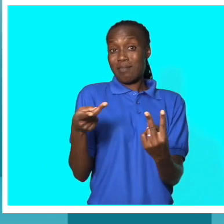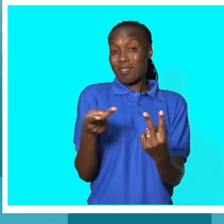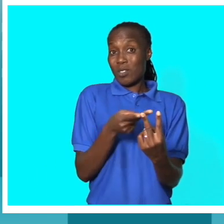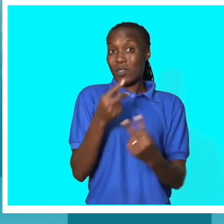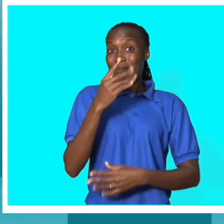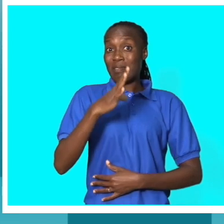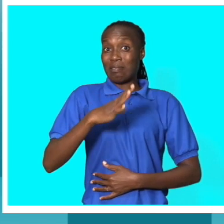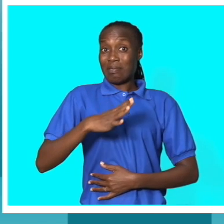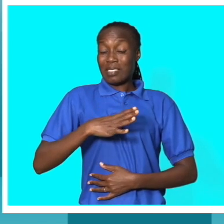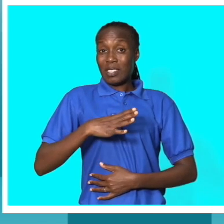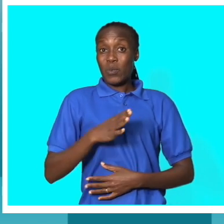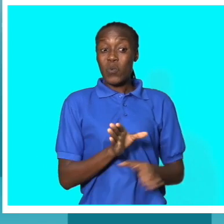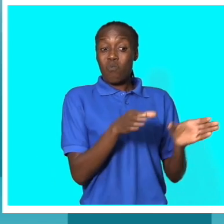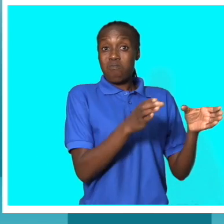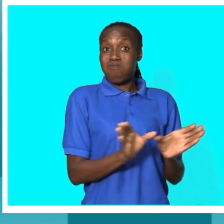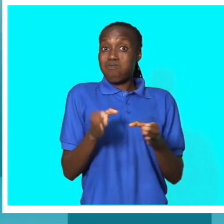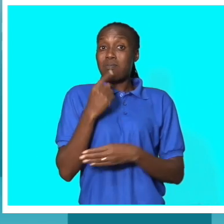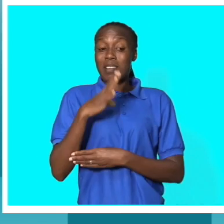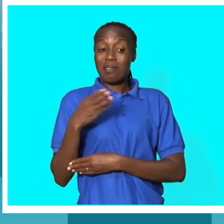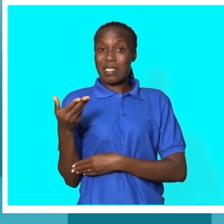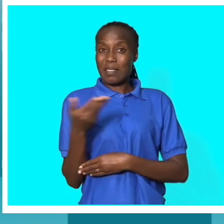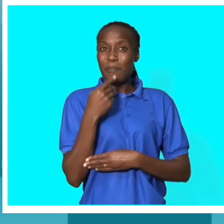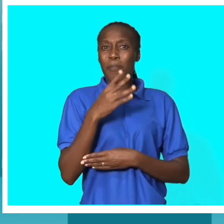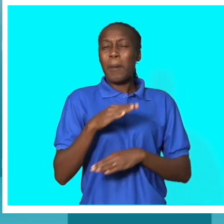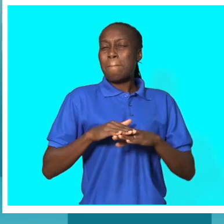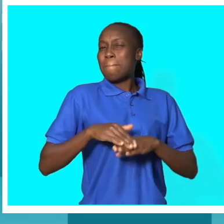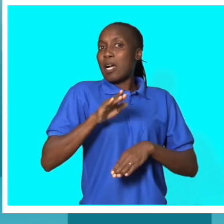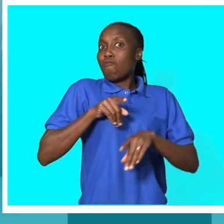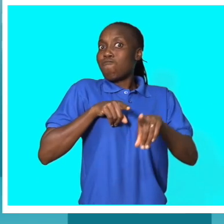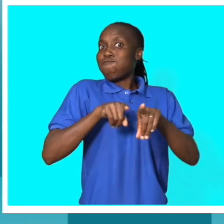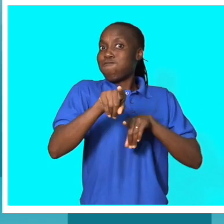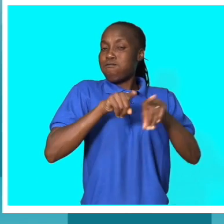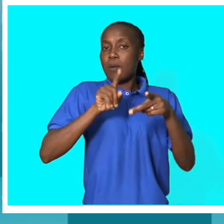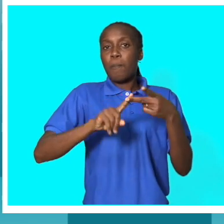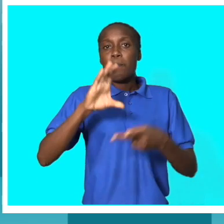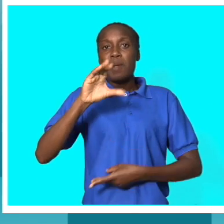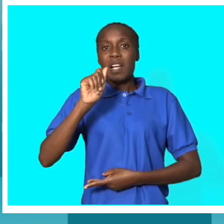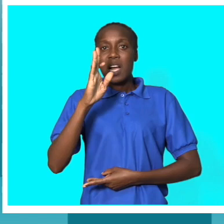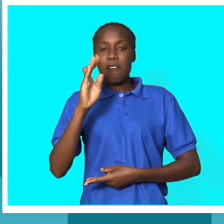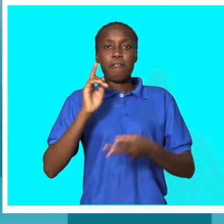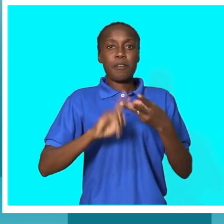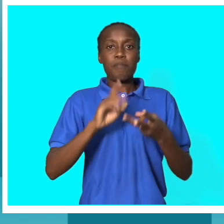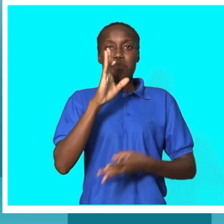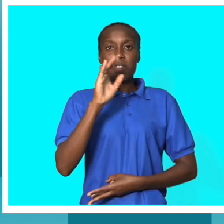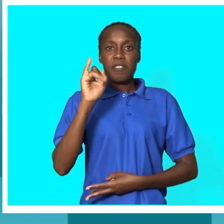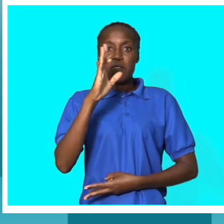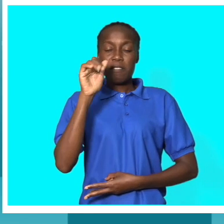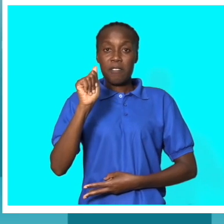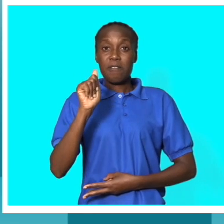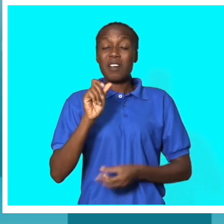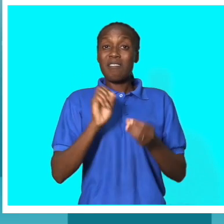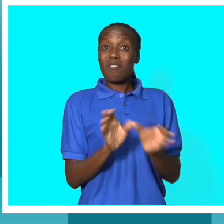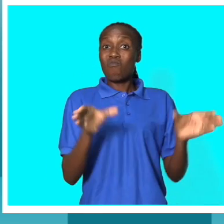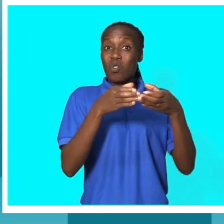habituais nas grandes competições, quer da CAF e quer da FIFA, Campeonato do Mundo, Camarões e a Costa do Marfim.